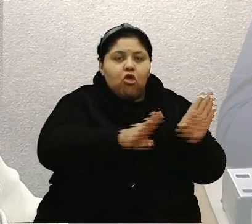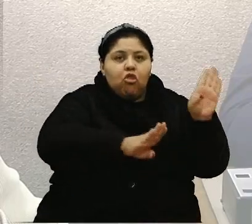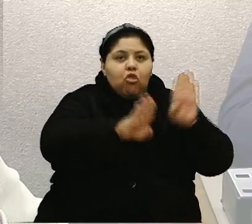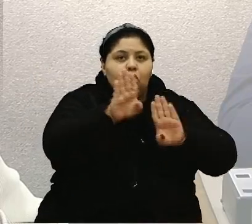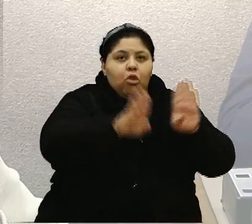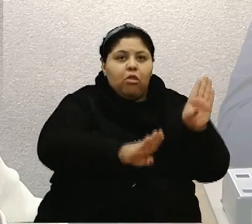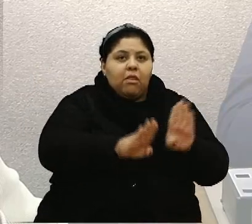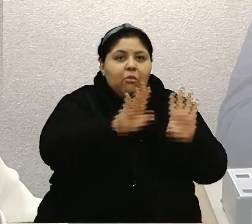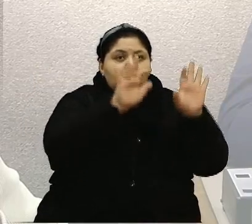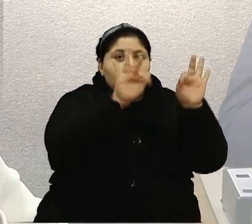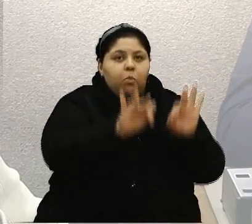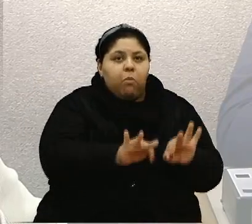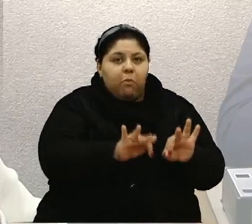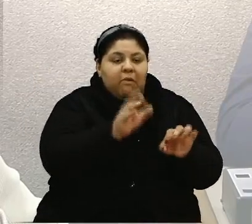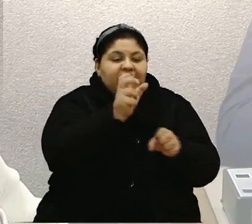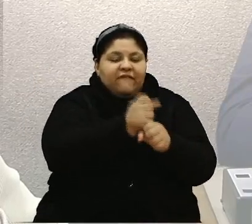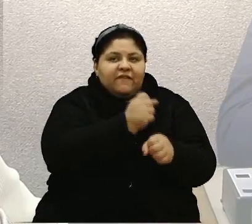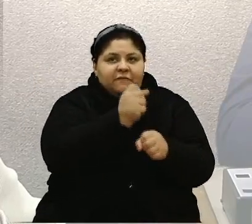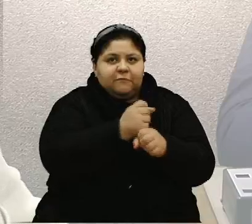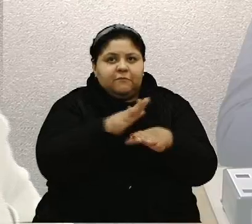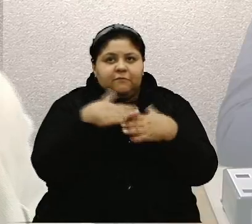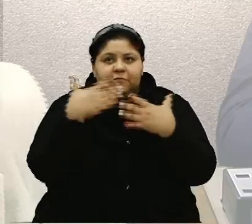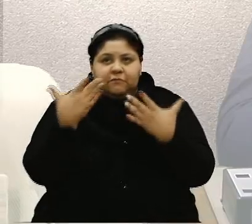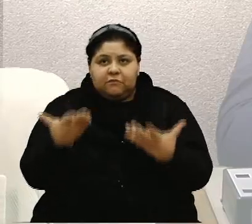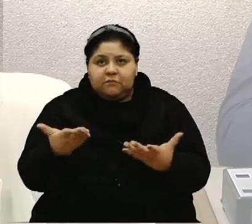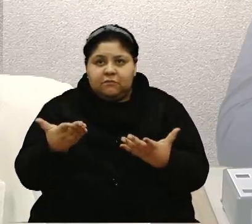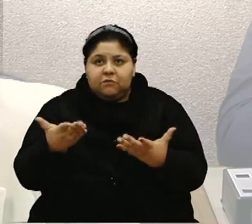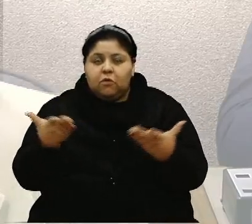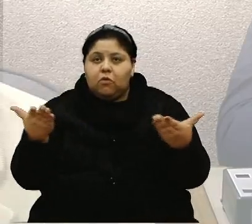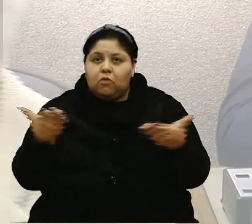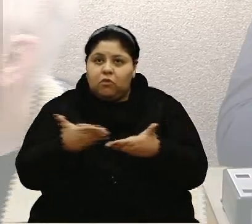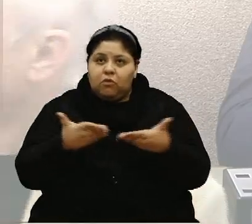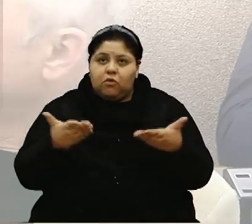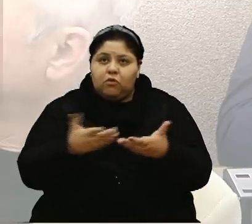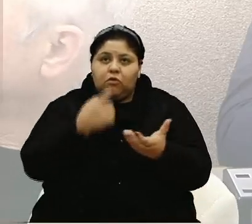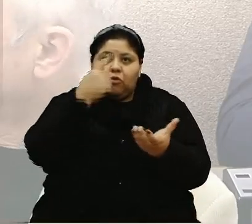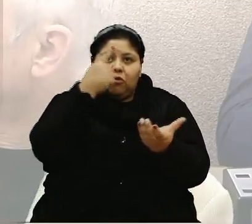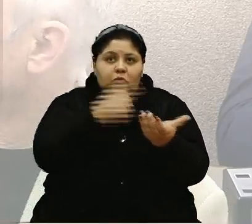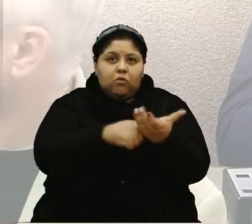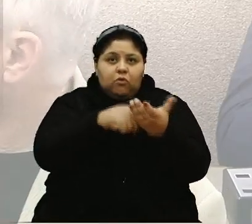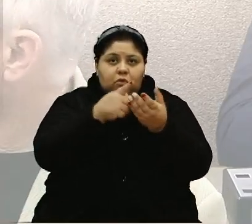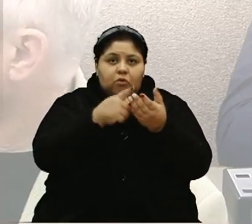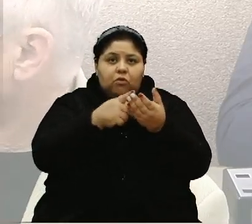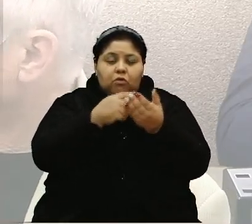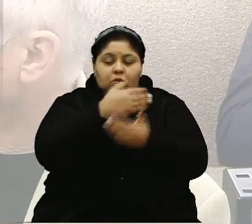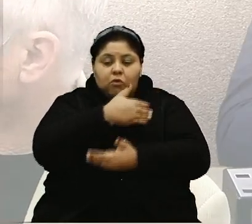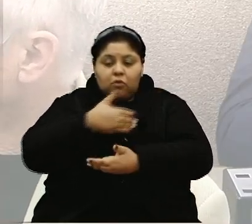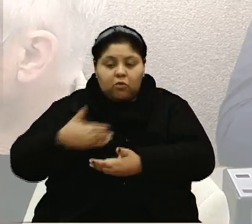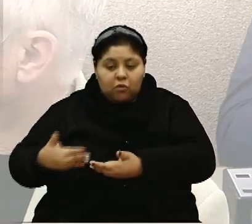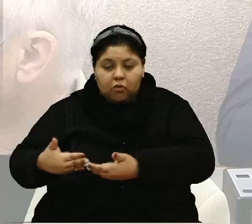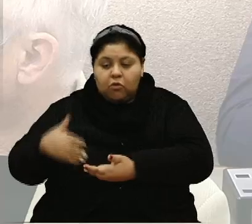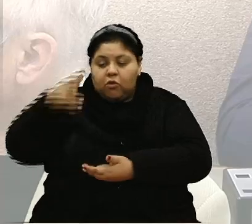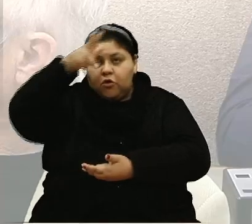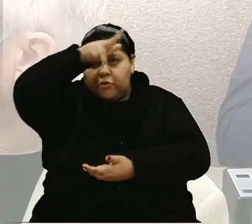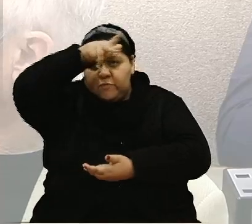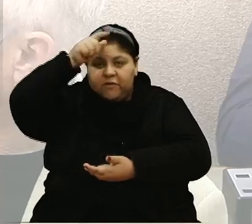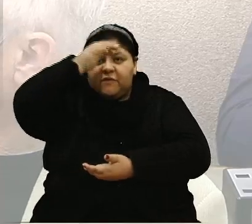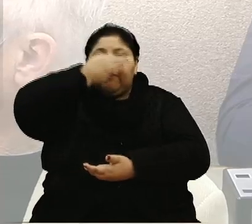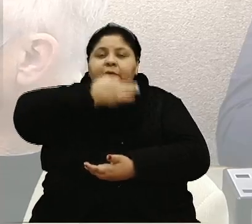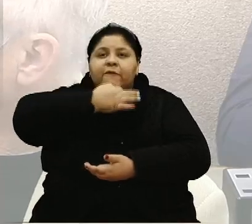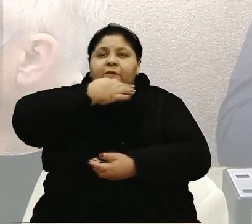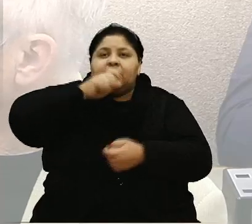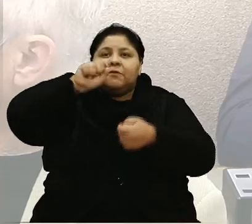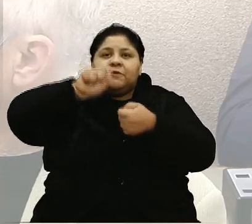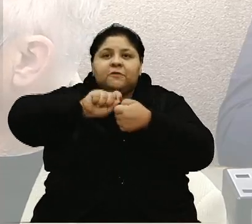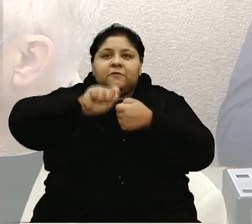seja concluída essa obra. Ou seja, estamos aqui assumindo compromisso público de que a Prefeitura de Caxias do Sul fará